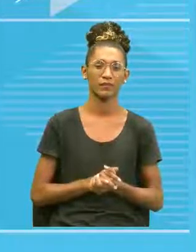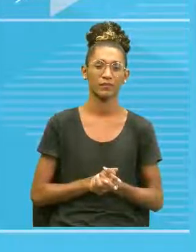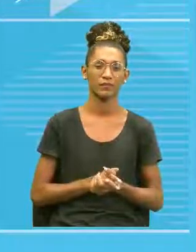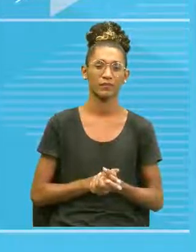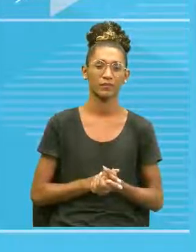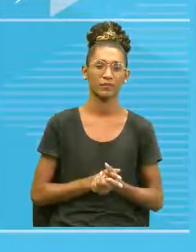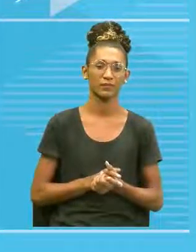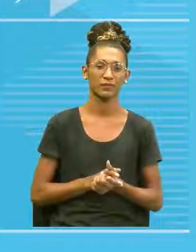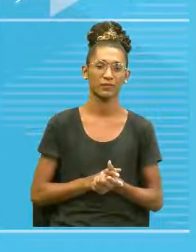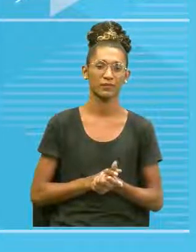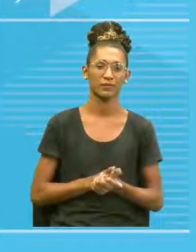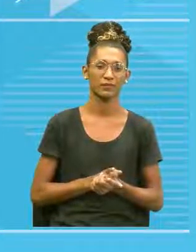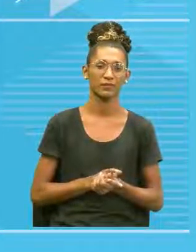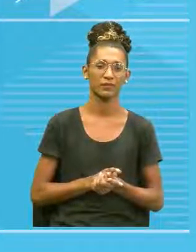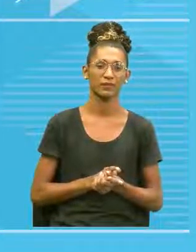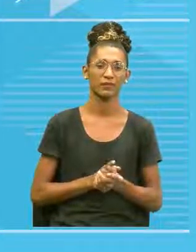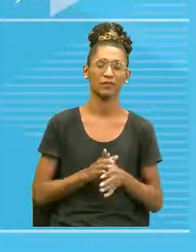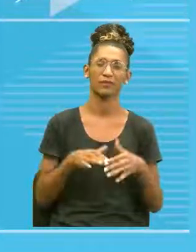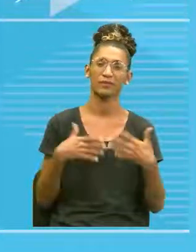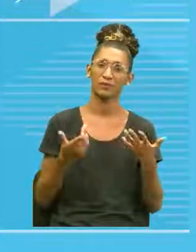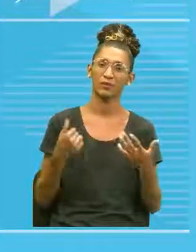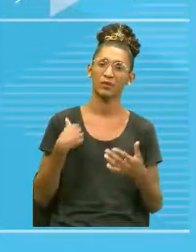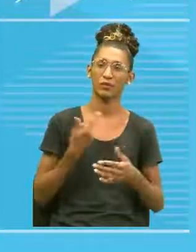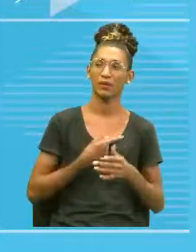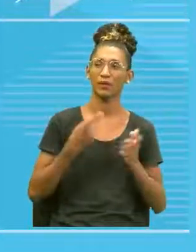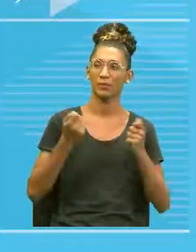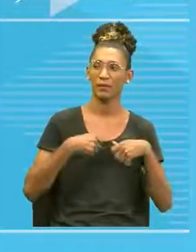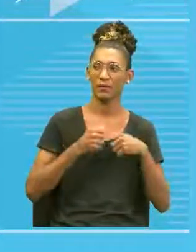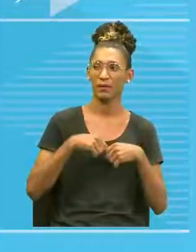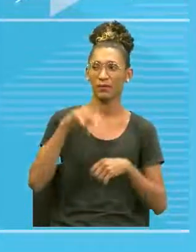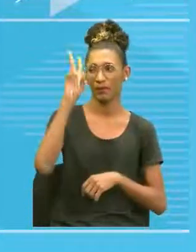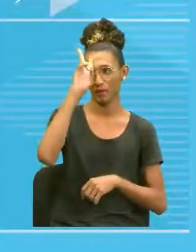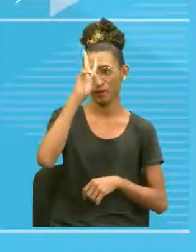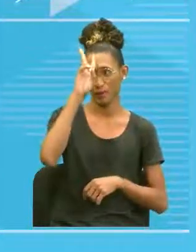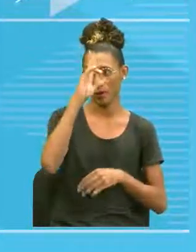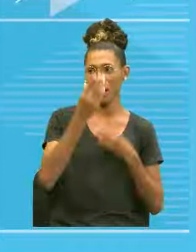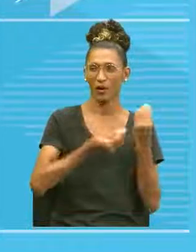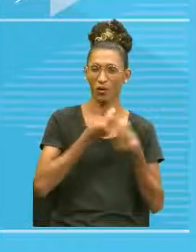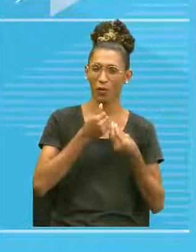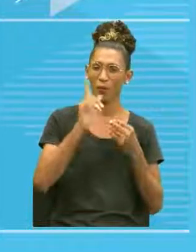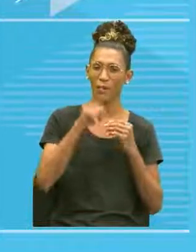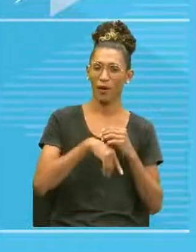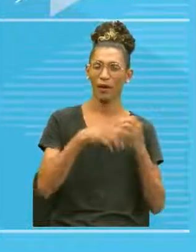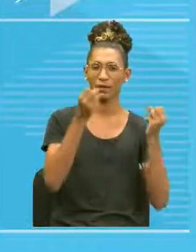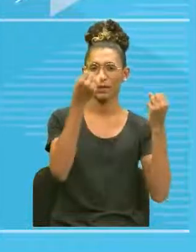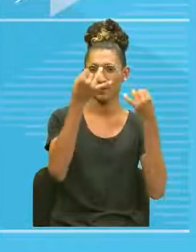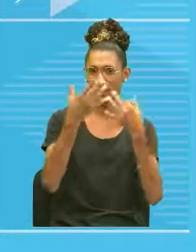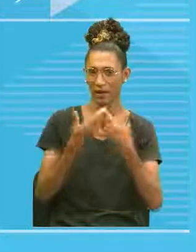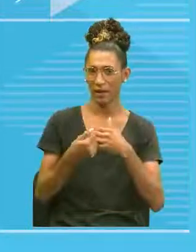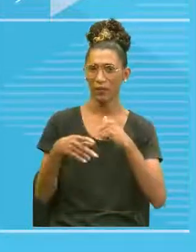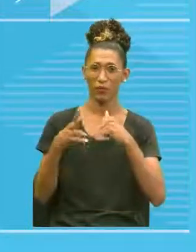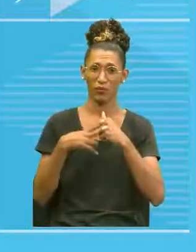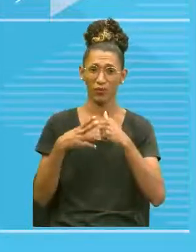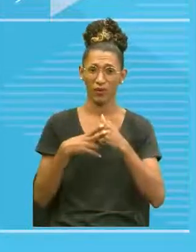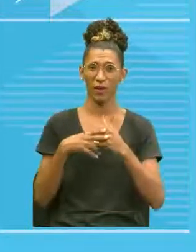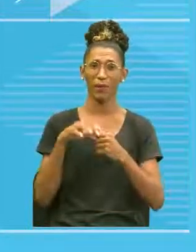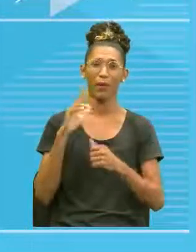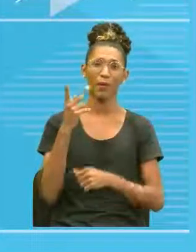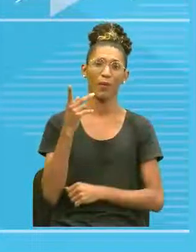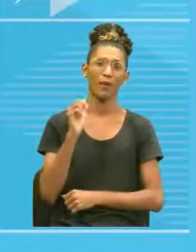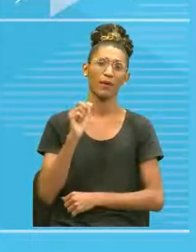e vamos então Recordar como é conjugado o verbo haver nesse caso o verbo haver